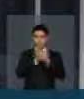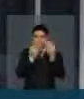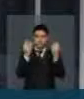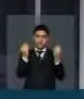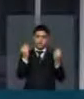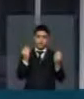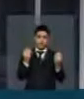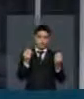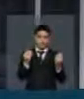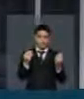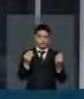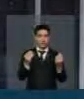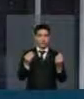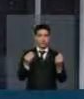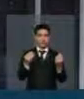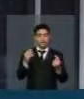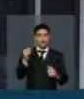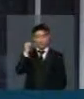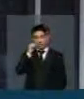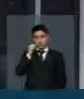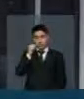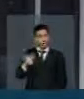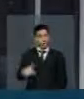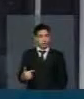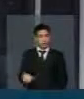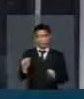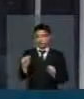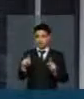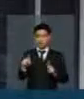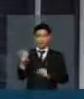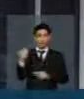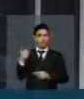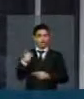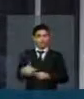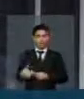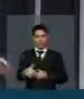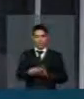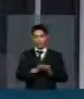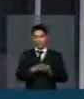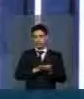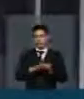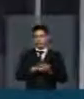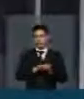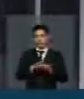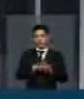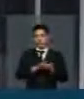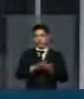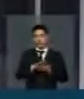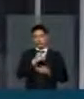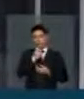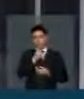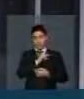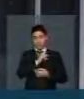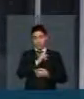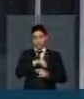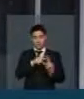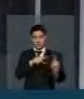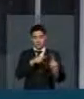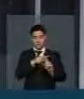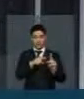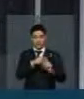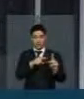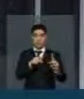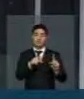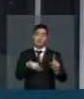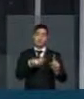que a mulher não tinha aposentadoria naquele tempo e o homem ganhava meio salário mínimo e a gente dizia e